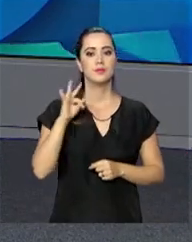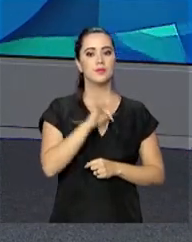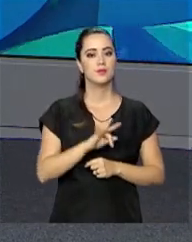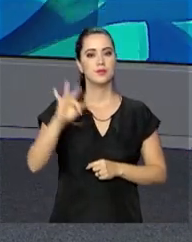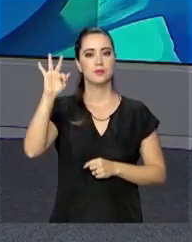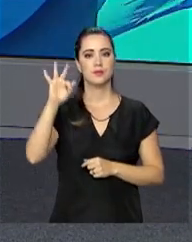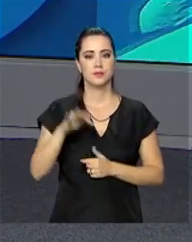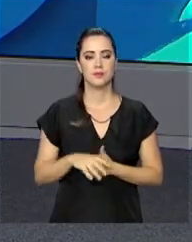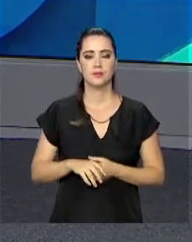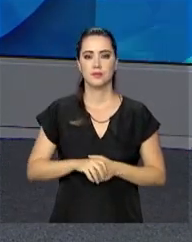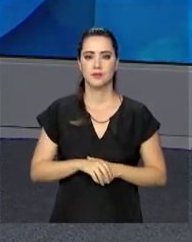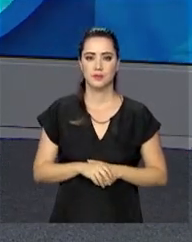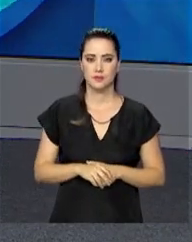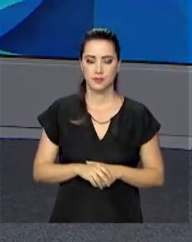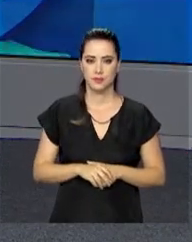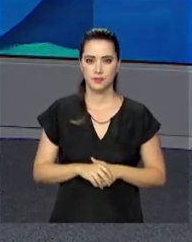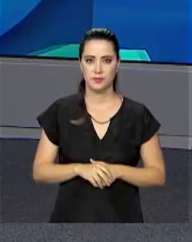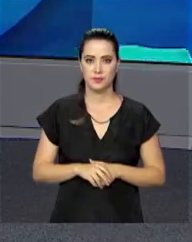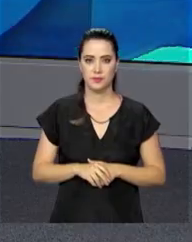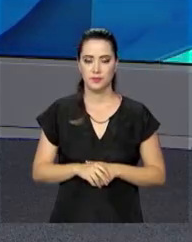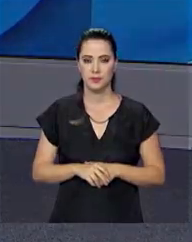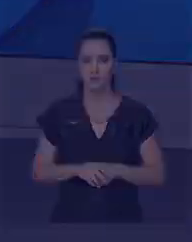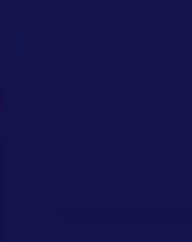NBR, a TV do Governo Federal.